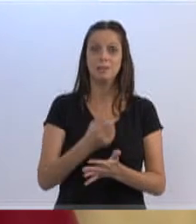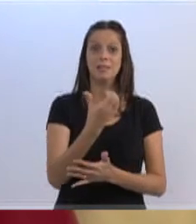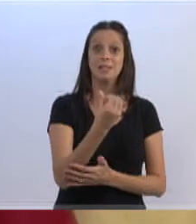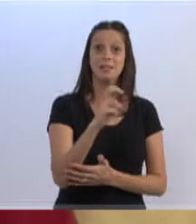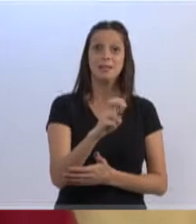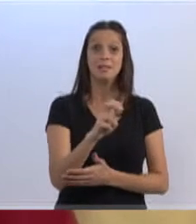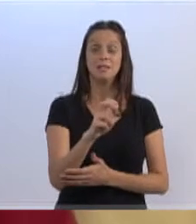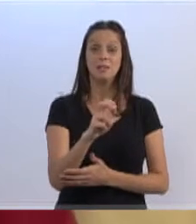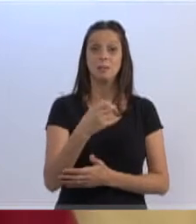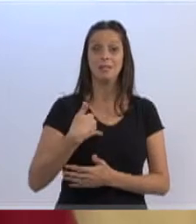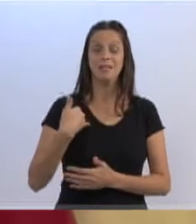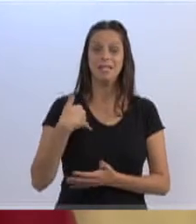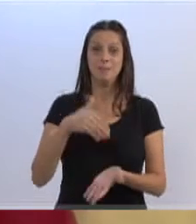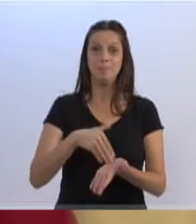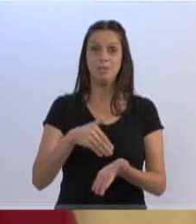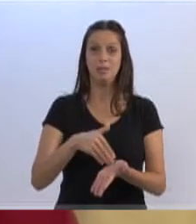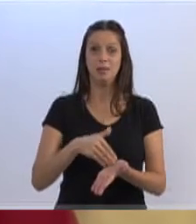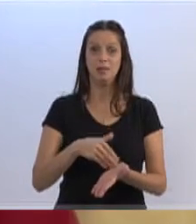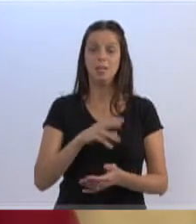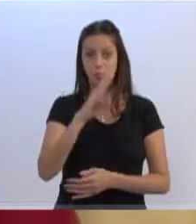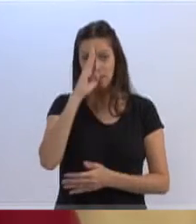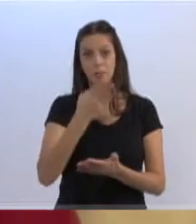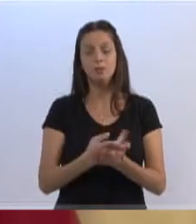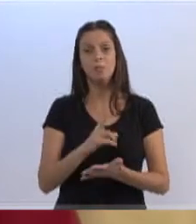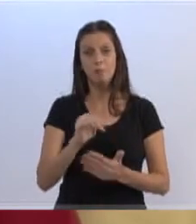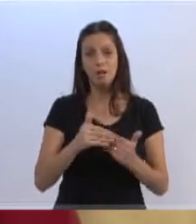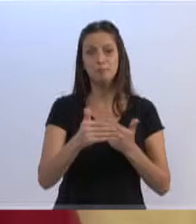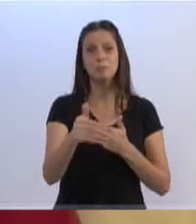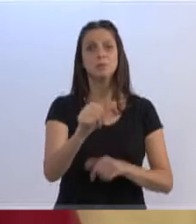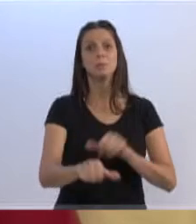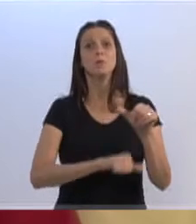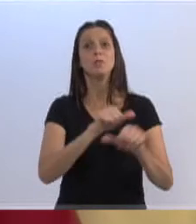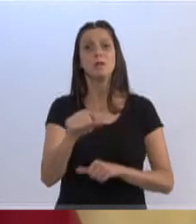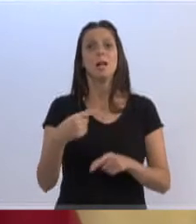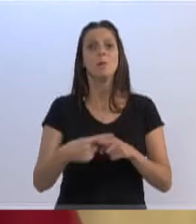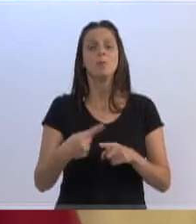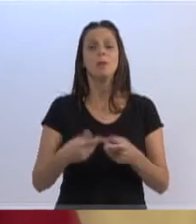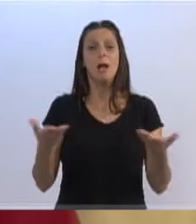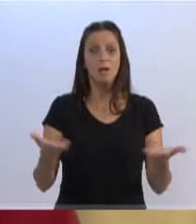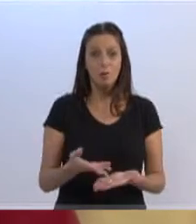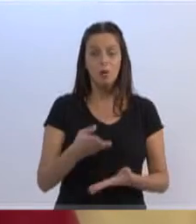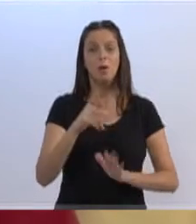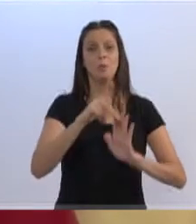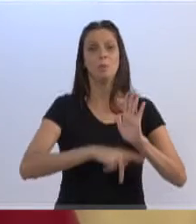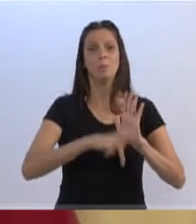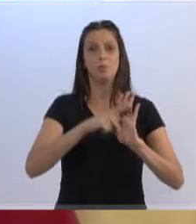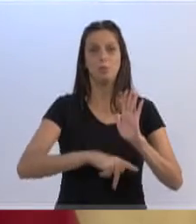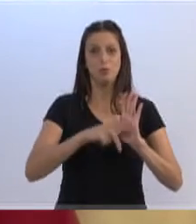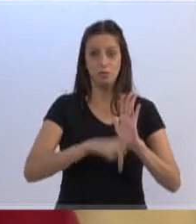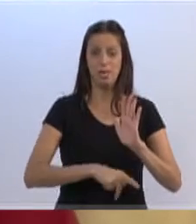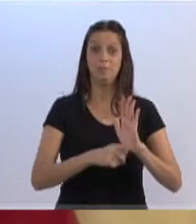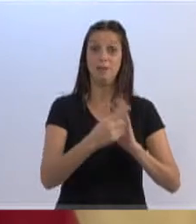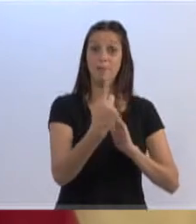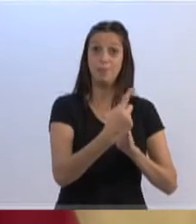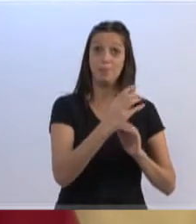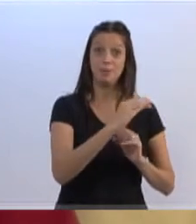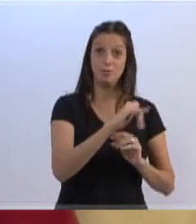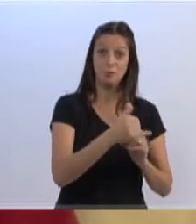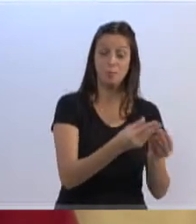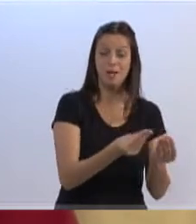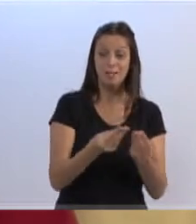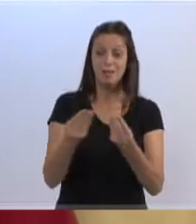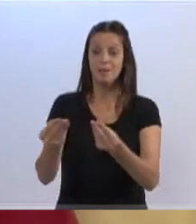65 anos como idade mínima. Eu acredito que isso vai mudar, porque agora sim o projeto saiu da CCJ e ele vai para a